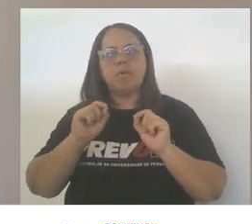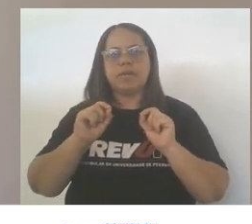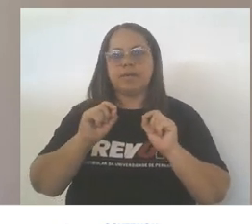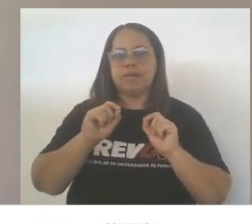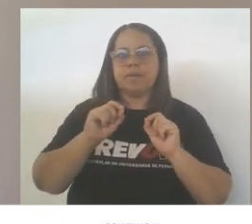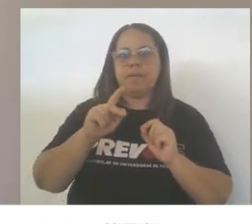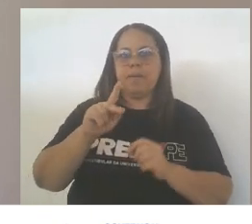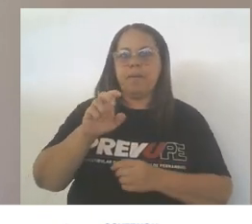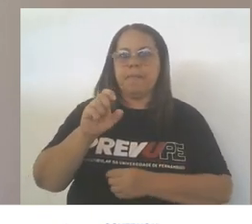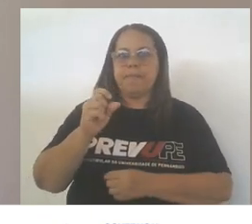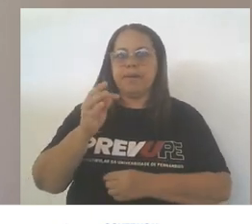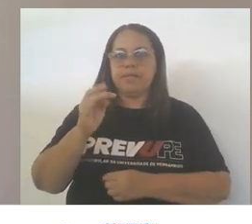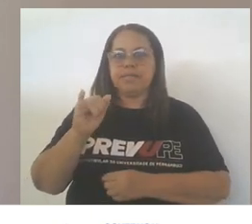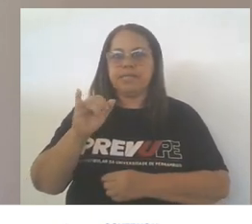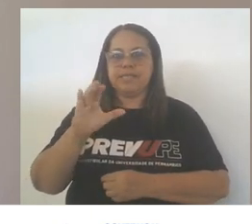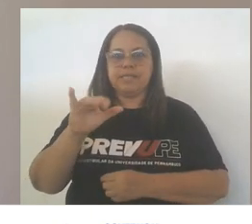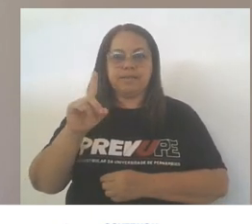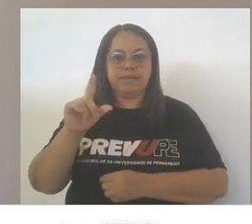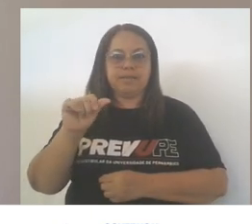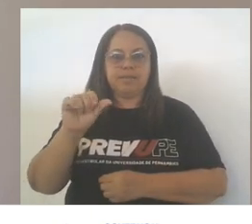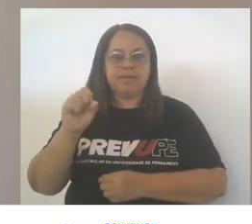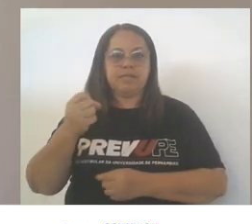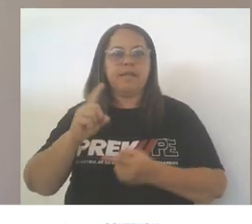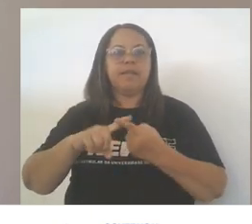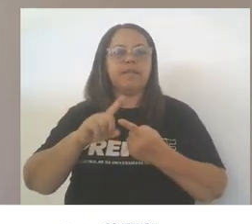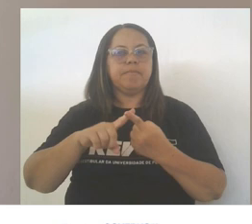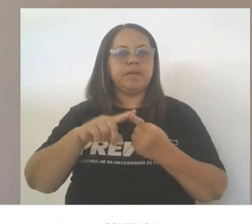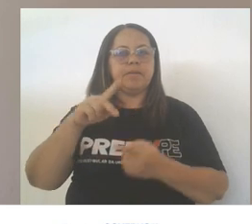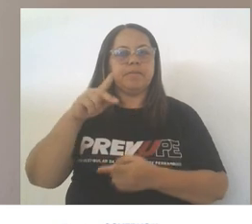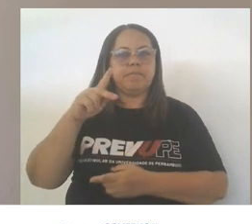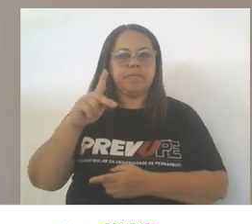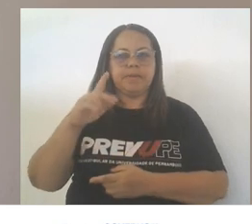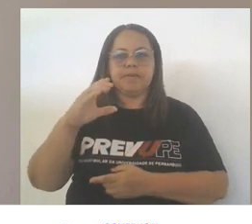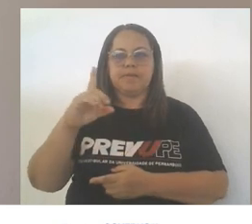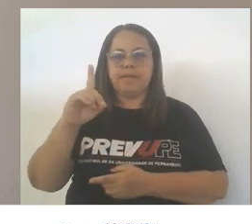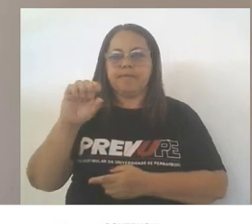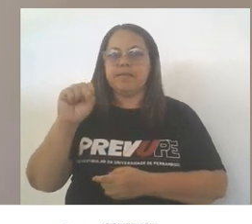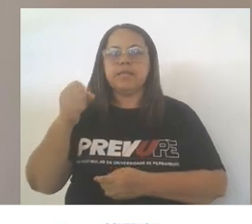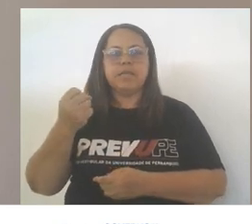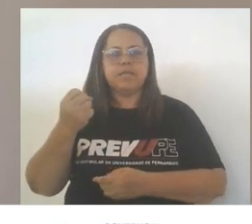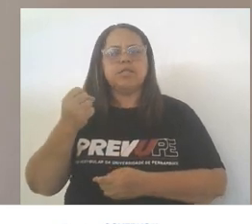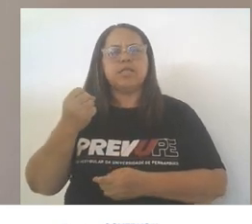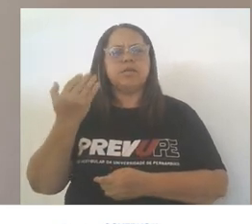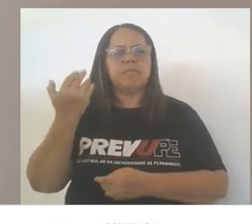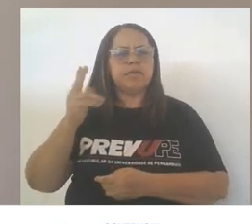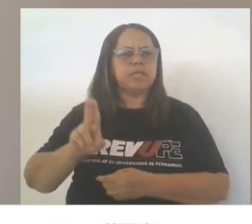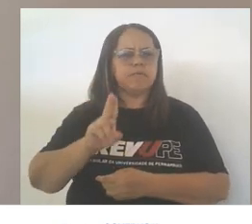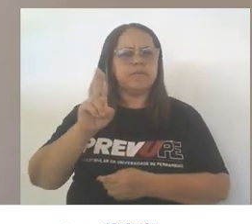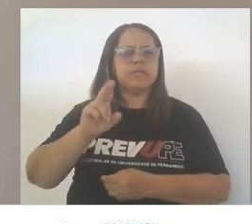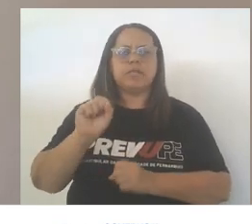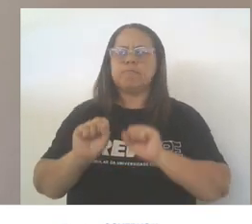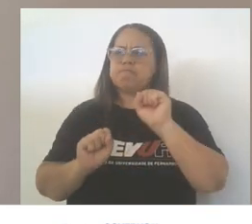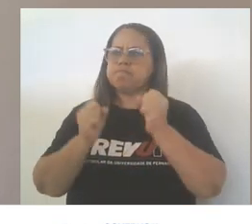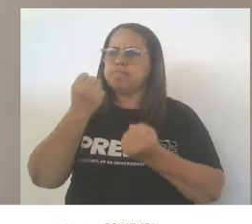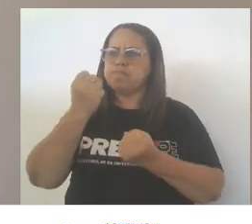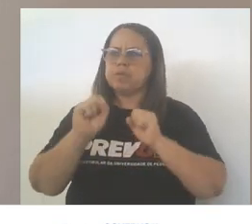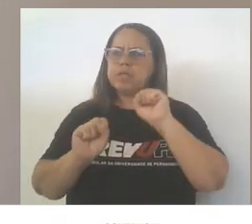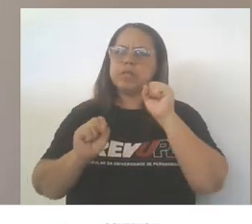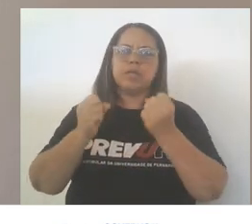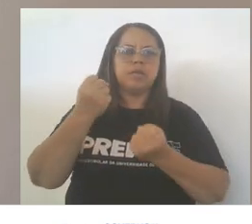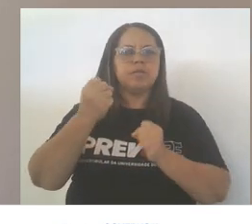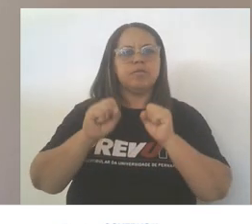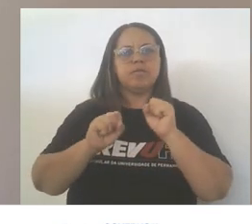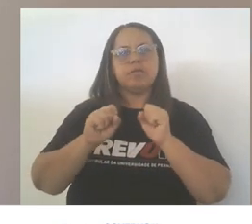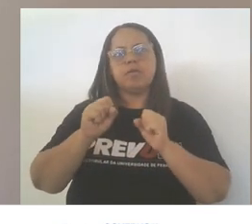são bifenilos policlorados, compostos orgânicos sintéticos que foram muito utilizados na indústria como fluidos